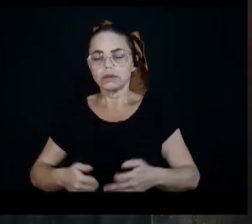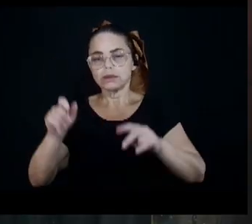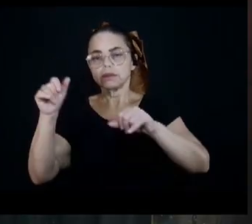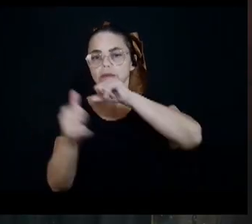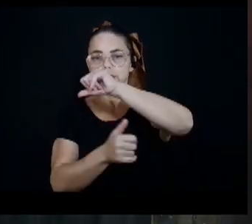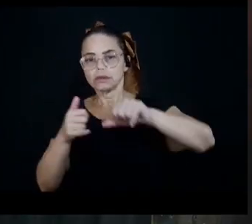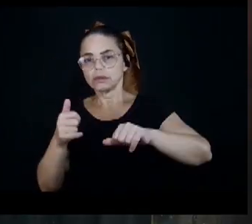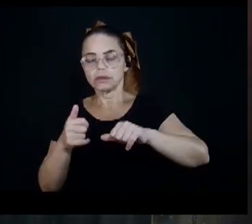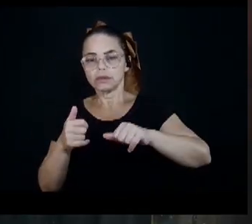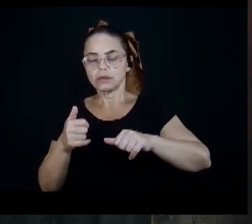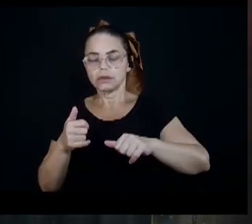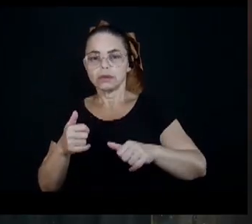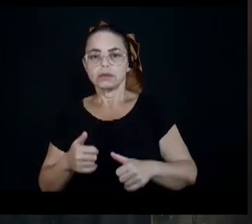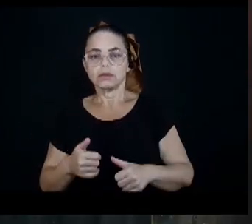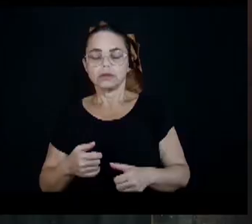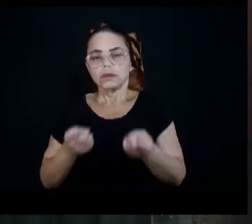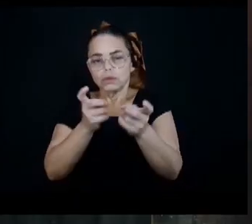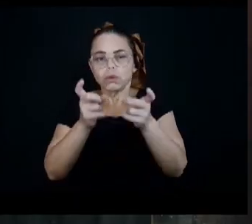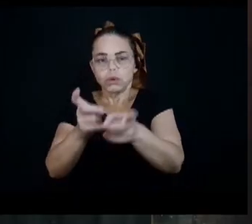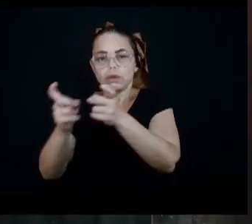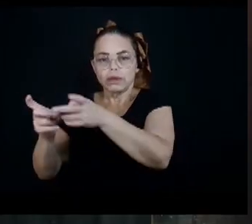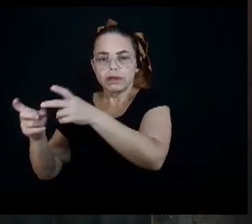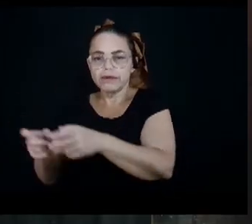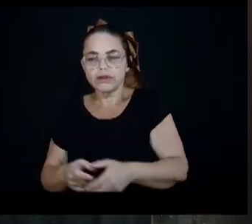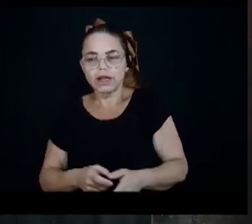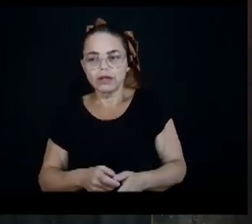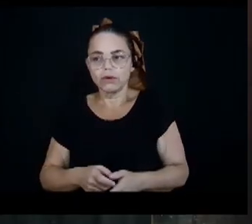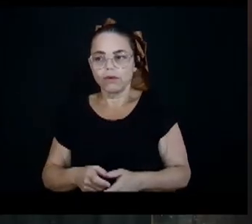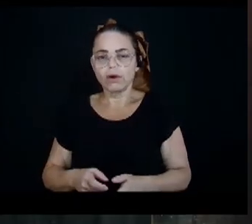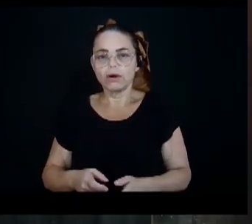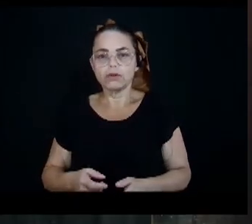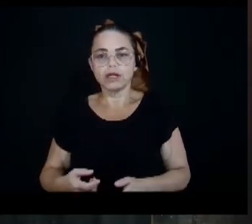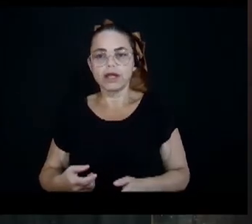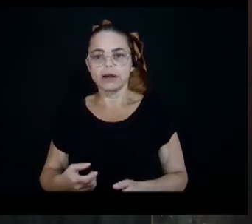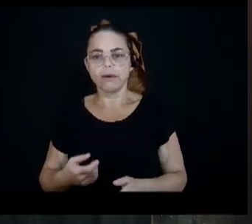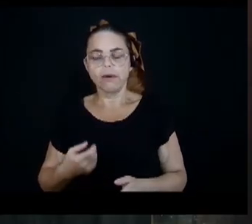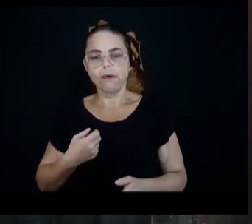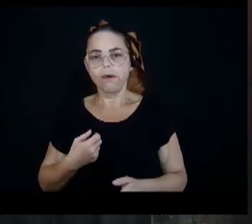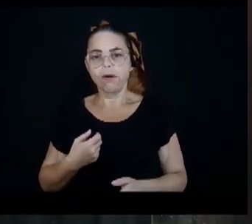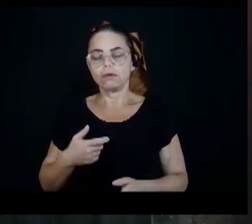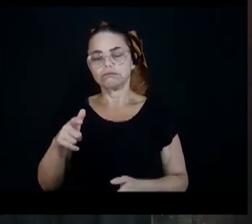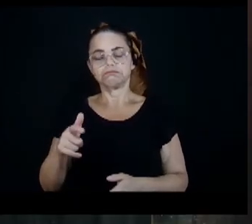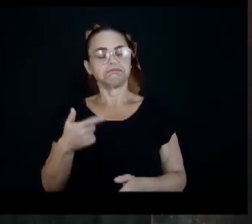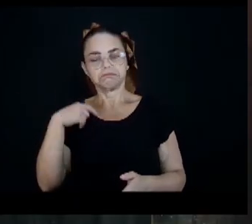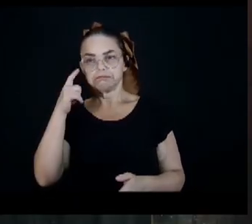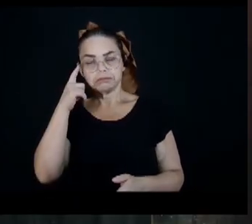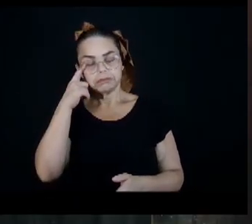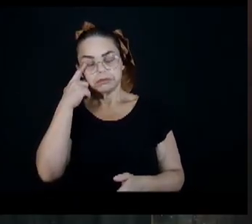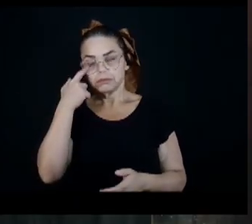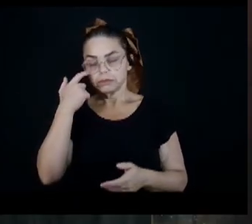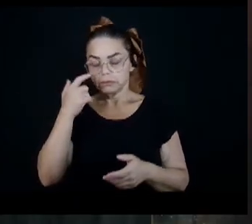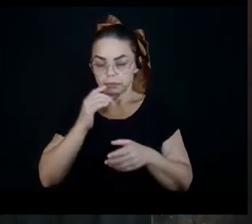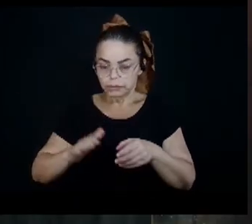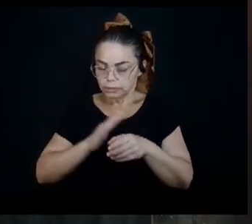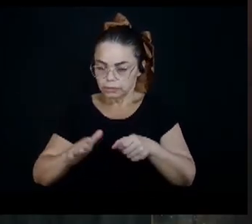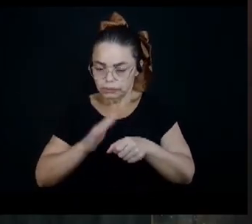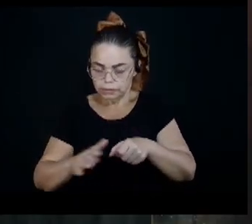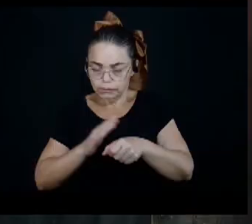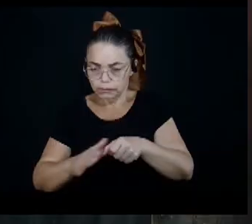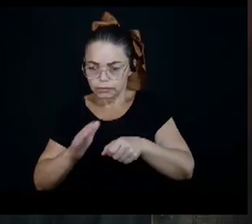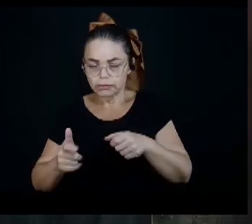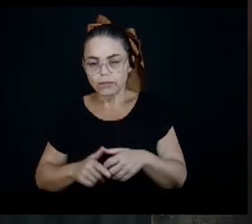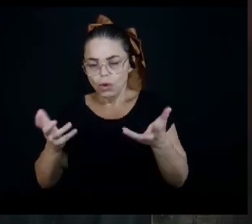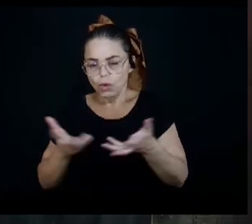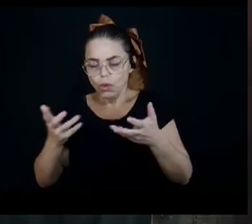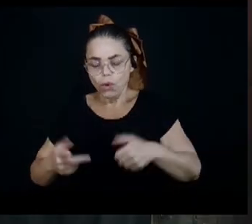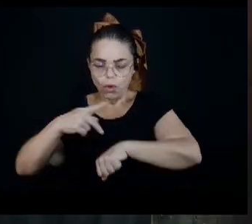de vendas, de comércio e tal, e então vende-se mais legumes, frutas e proteínas e coisas